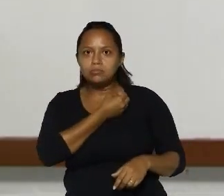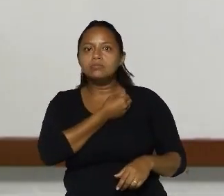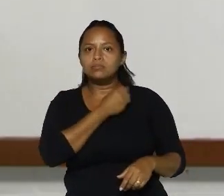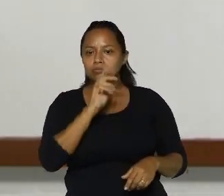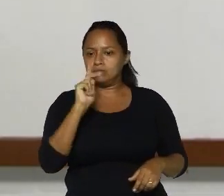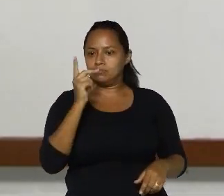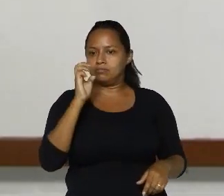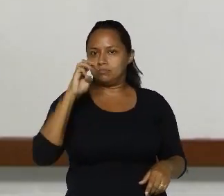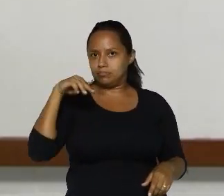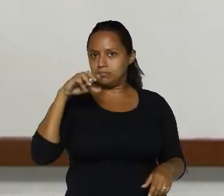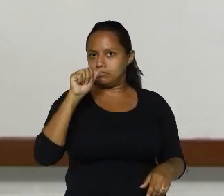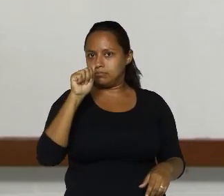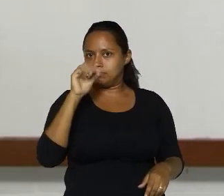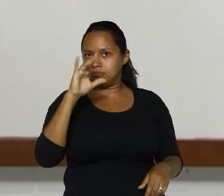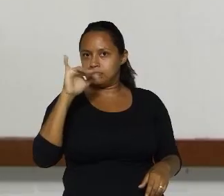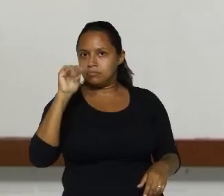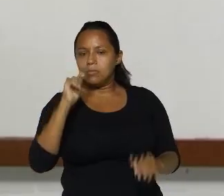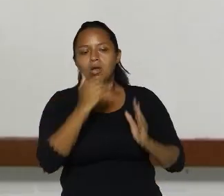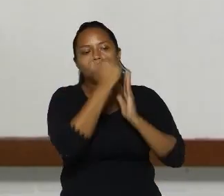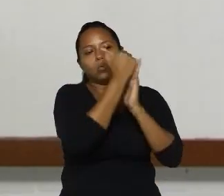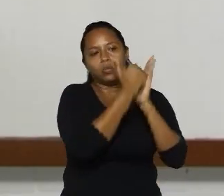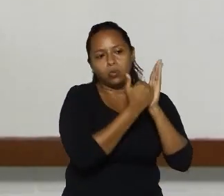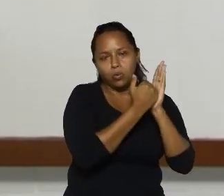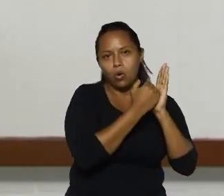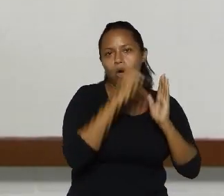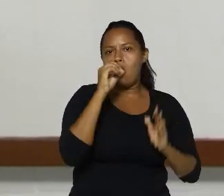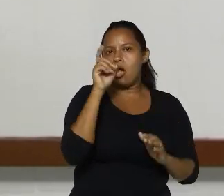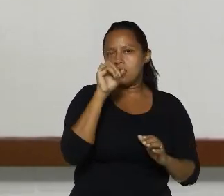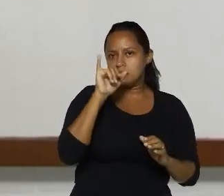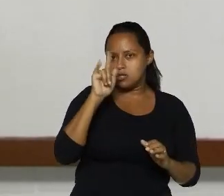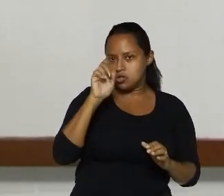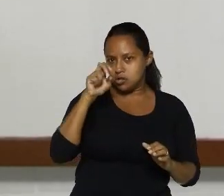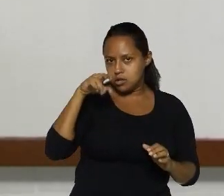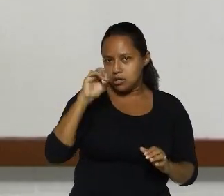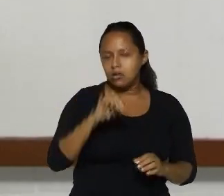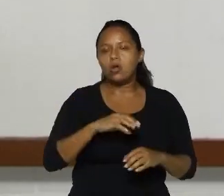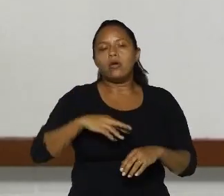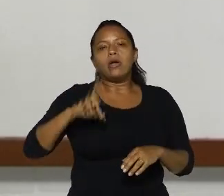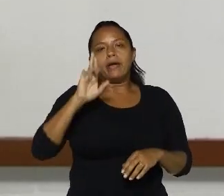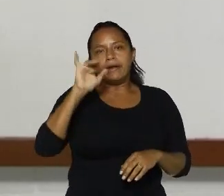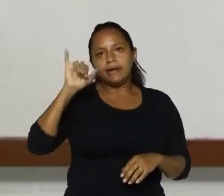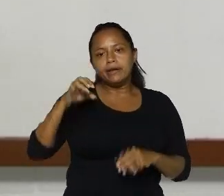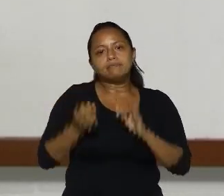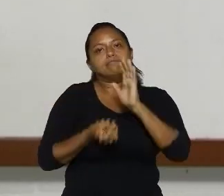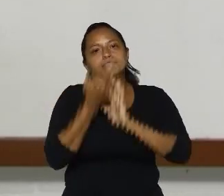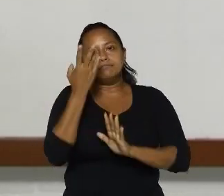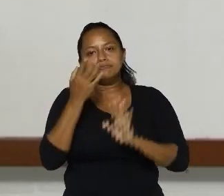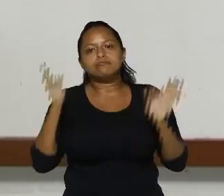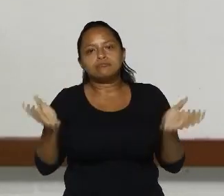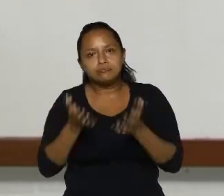Então, nível de oxigênio baixo no corpo, os rins produzem a eritropoetina, que